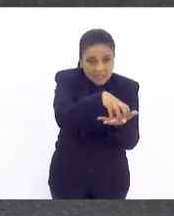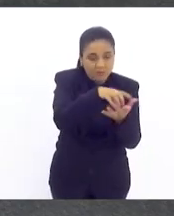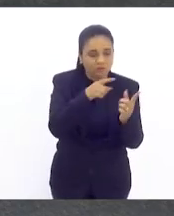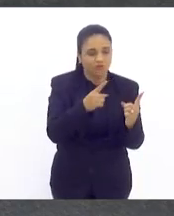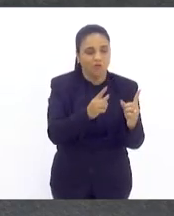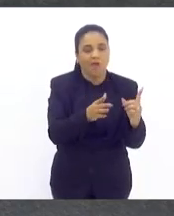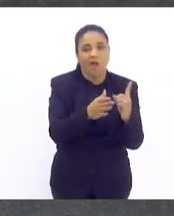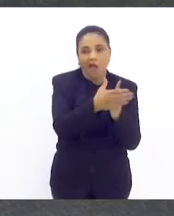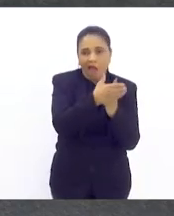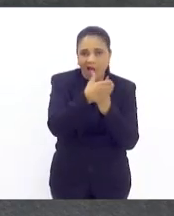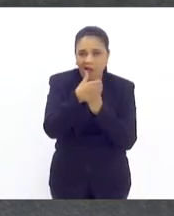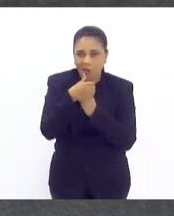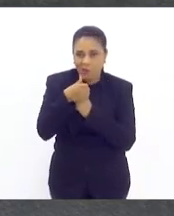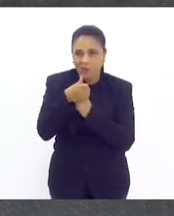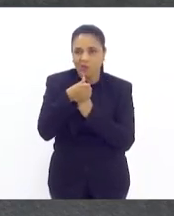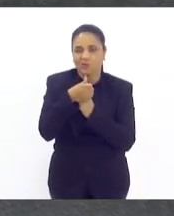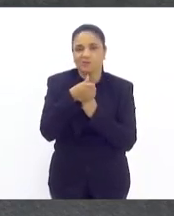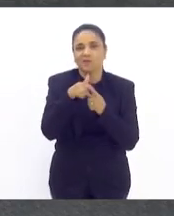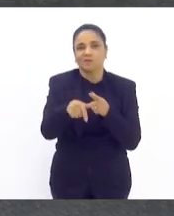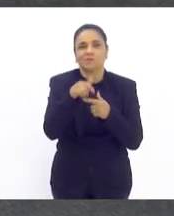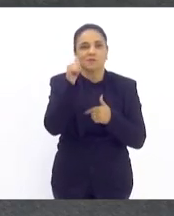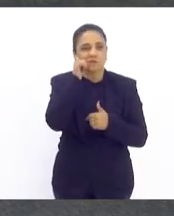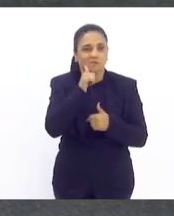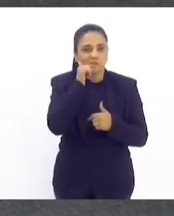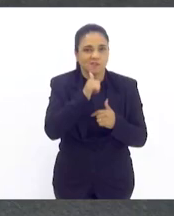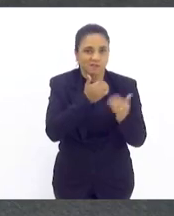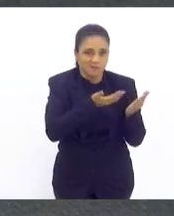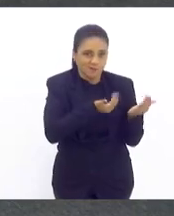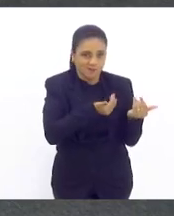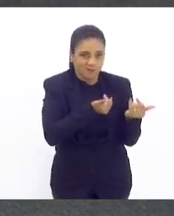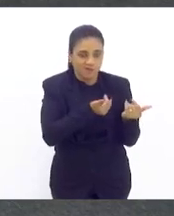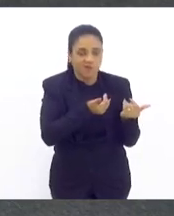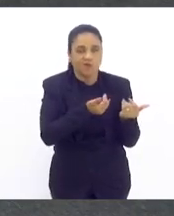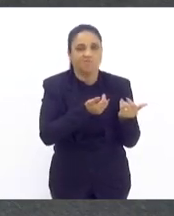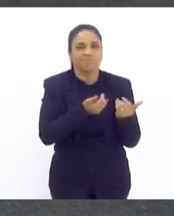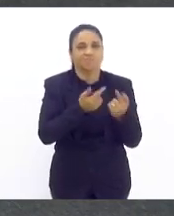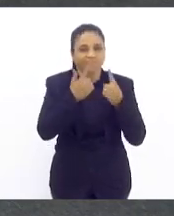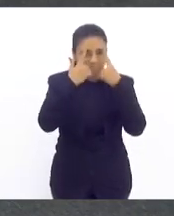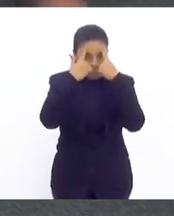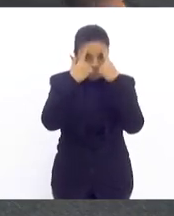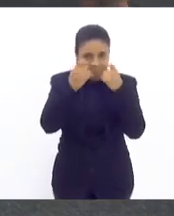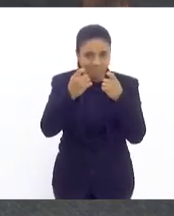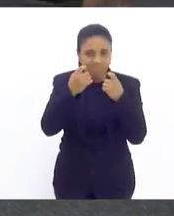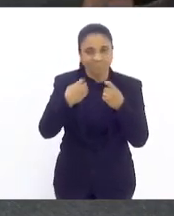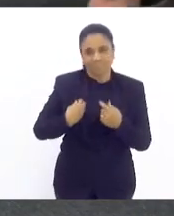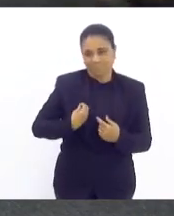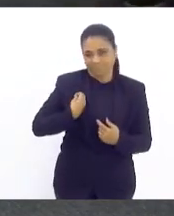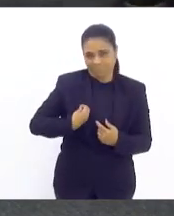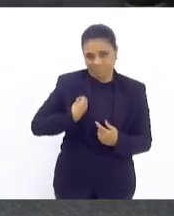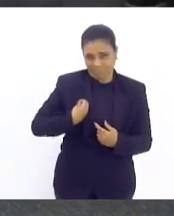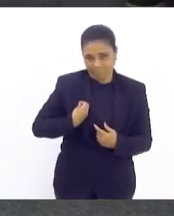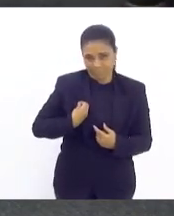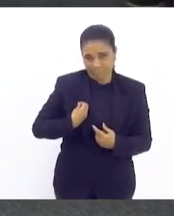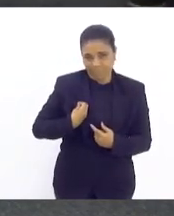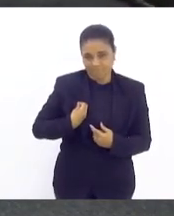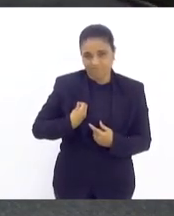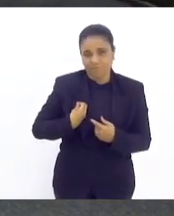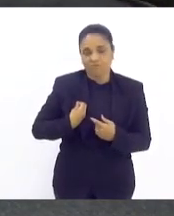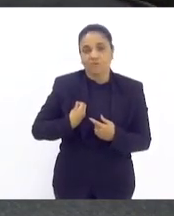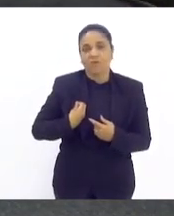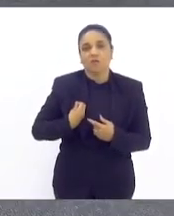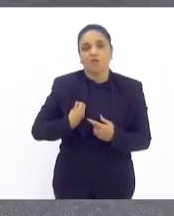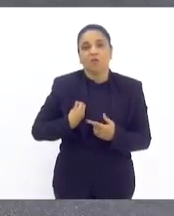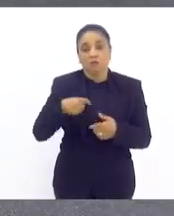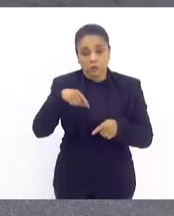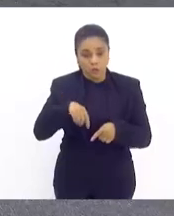para que essas meninas que vivenciaram muita violência não tenham por